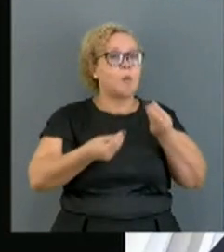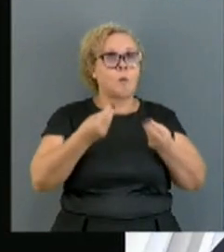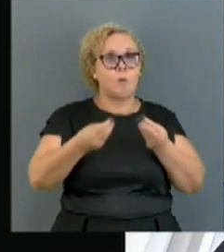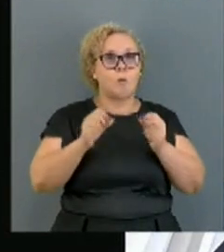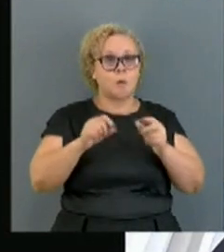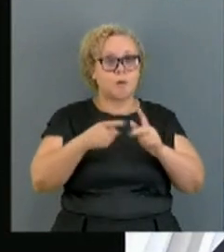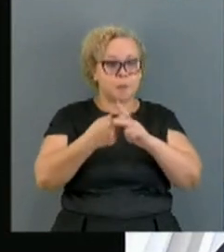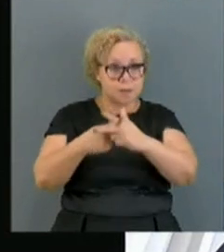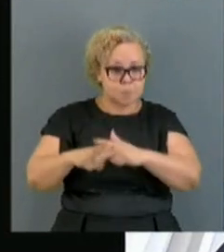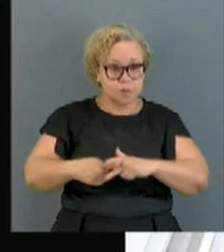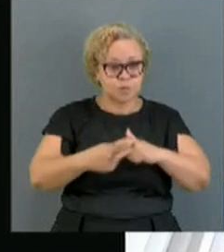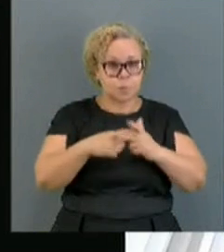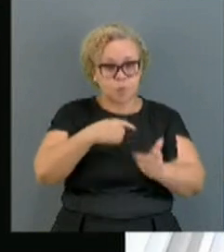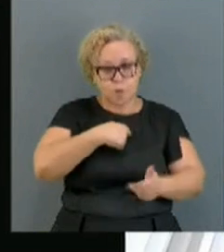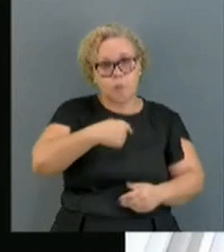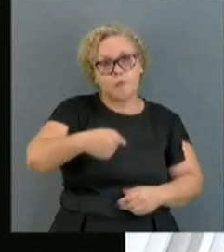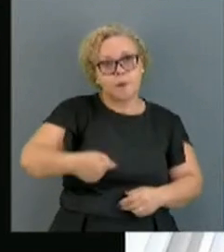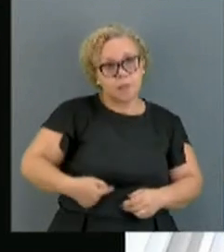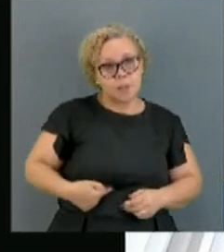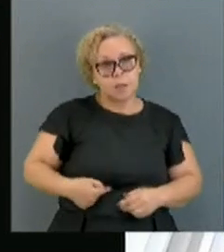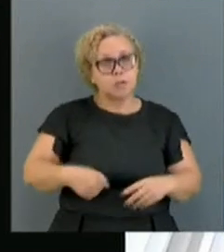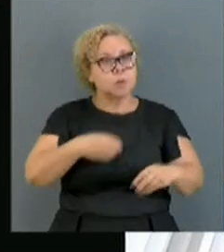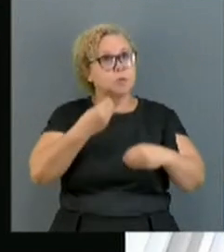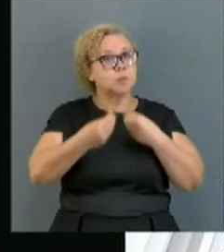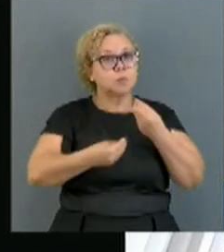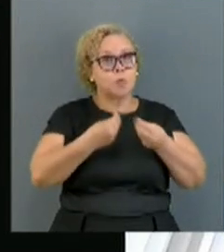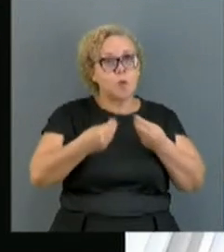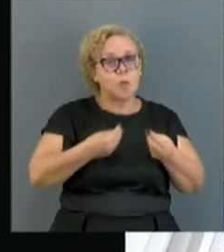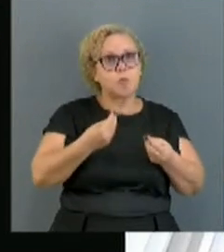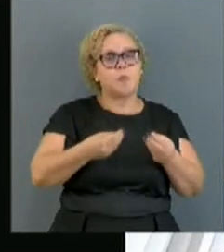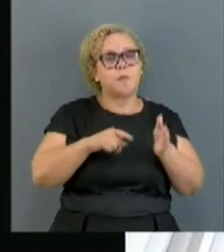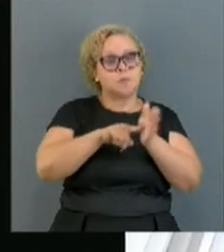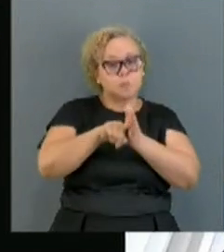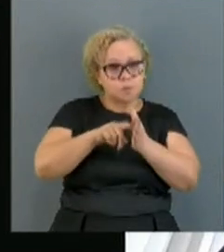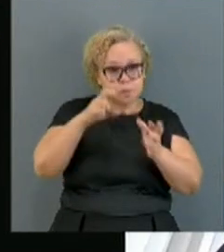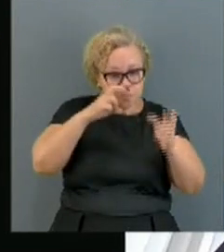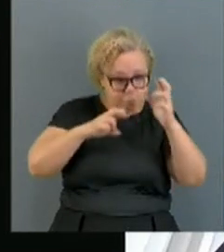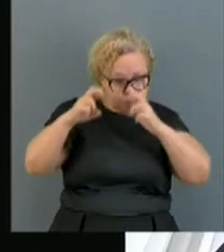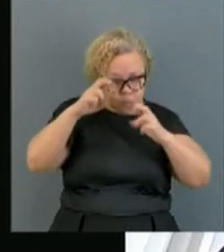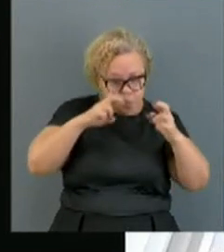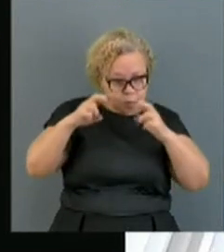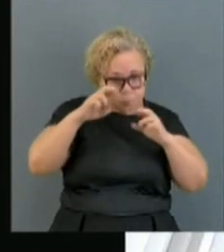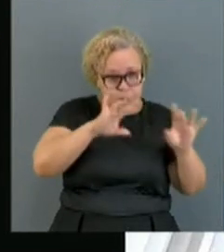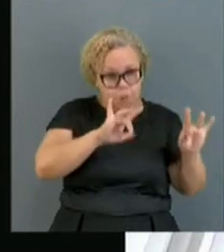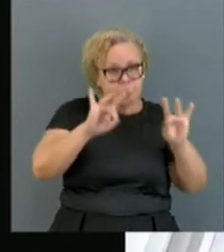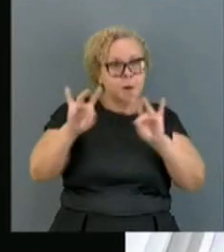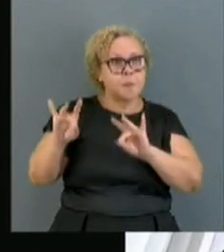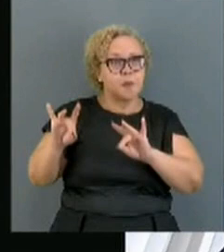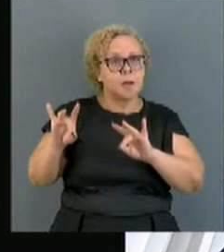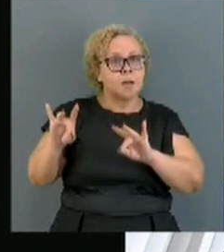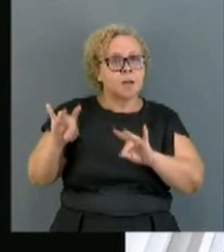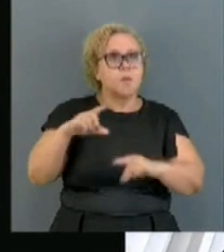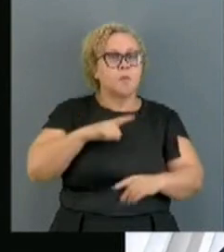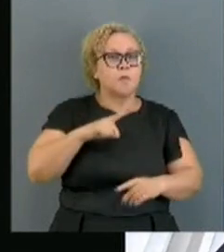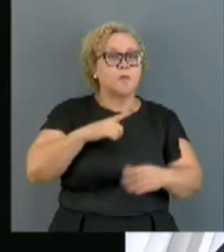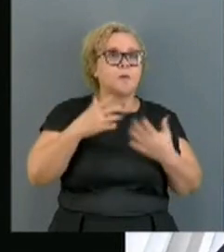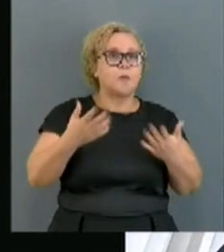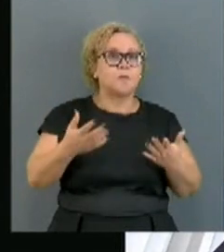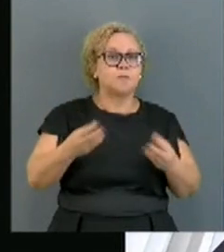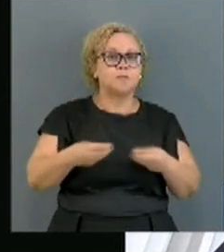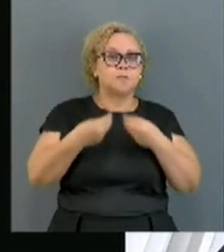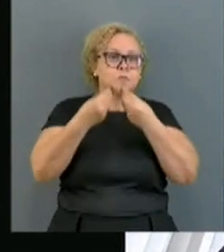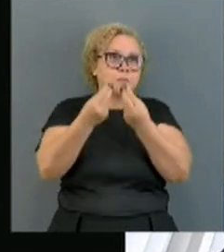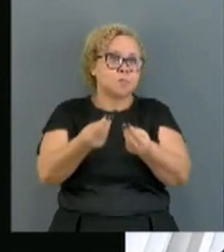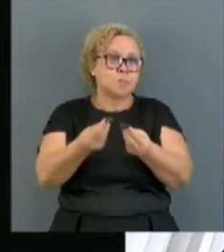mecanismos de governança, como esses mecanismos de auditoria e de acompanhamento, eles vão, de alguma maneira, contemplar